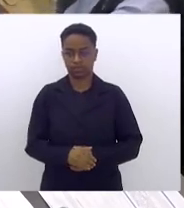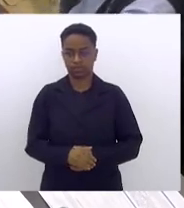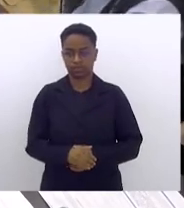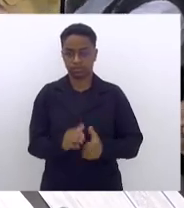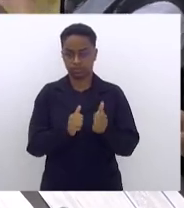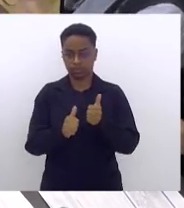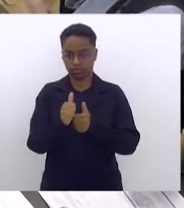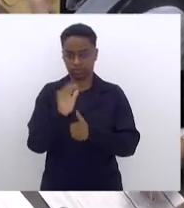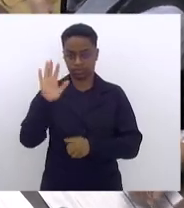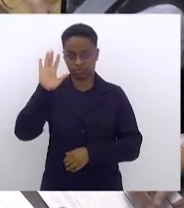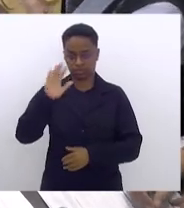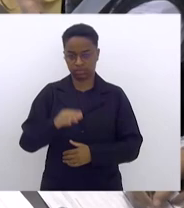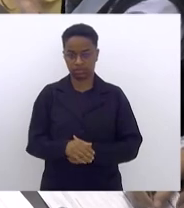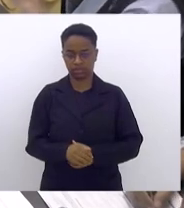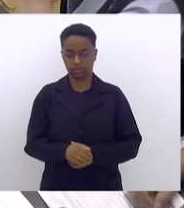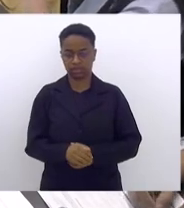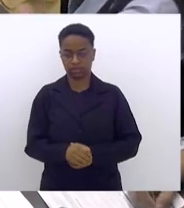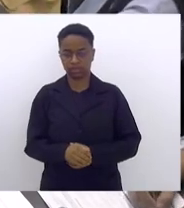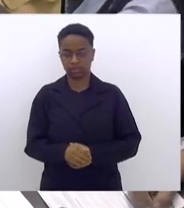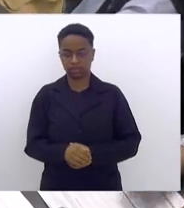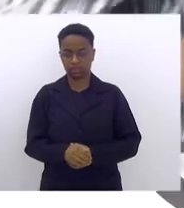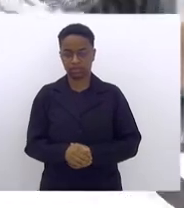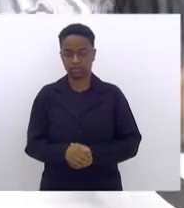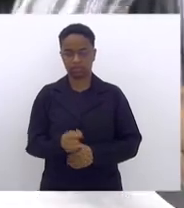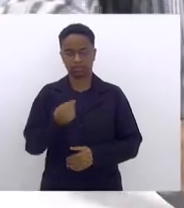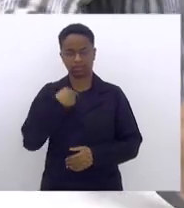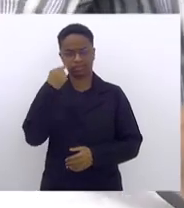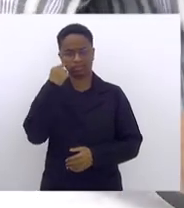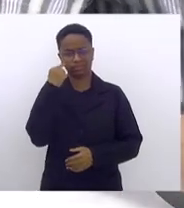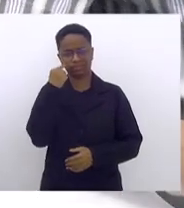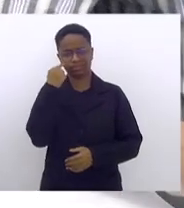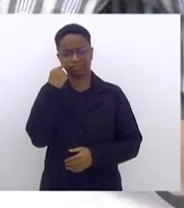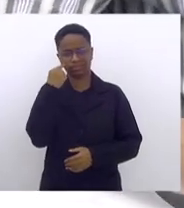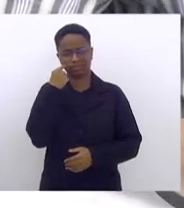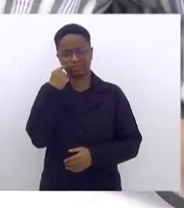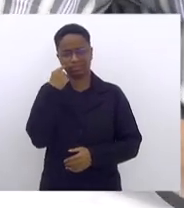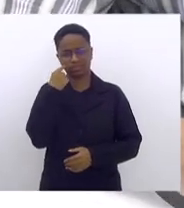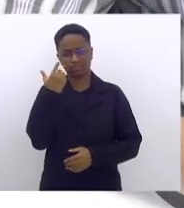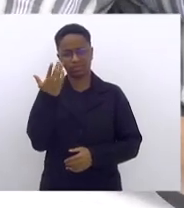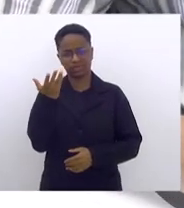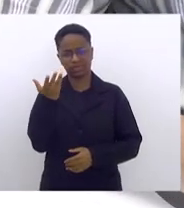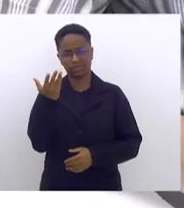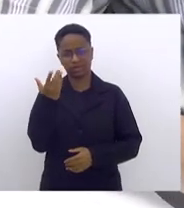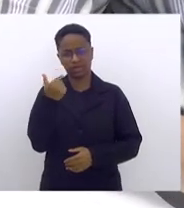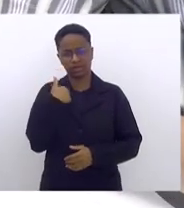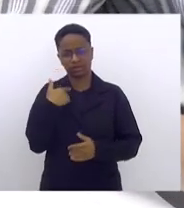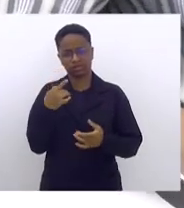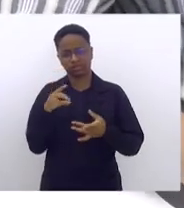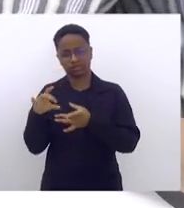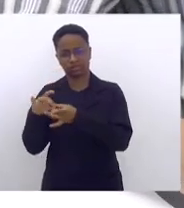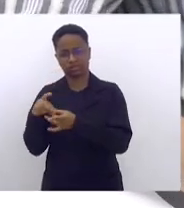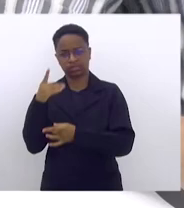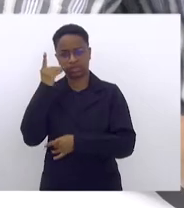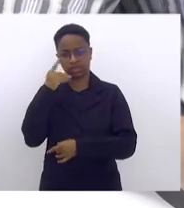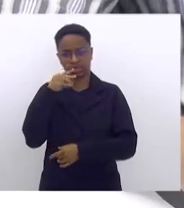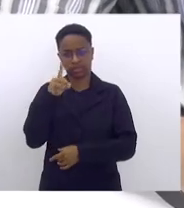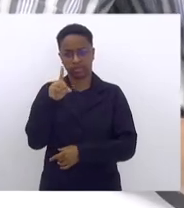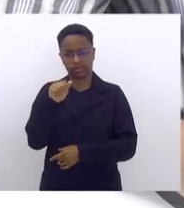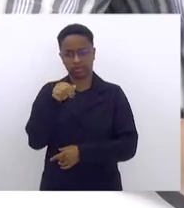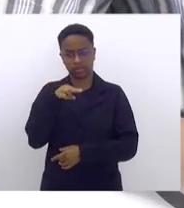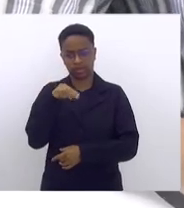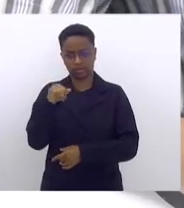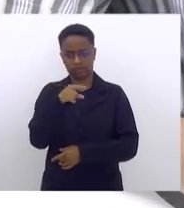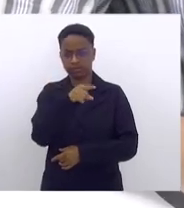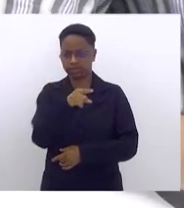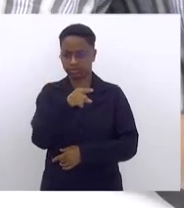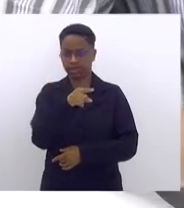presidente. Questão de ordem, deputado Carlos Mink. Lhe consulto, eu estou aqui de escudeiro da deputada Dani Monteiro, que Vossa Excelência quis